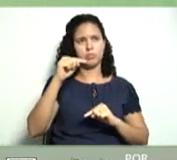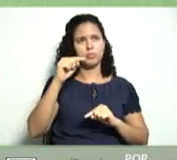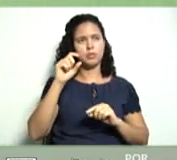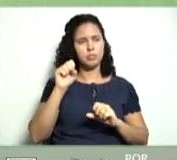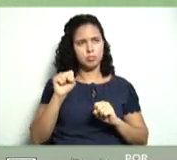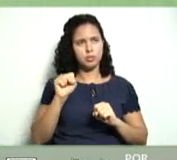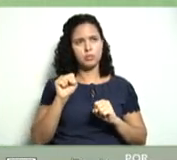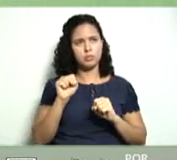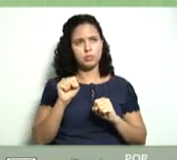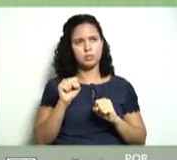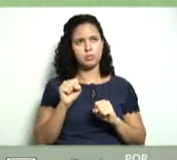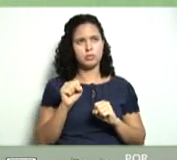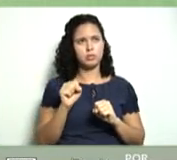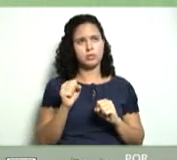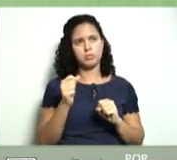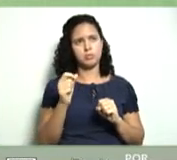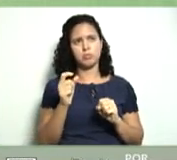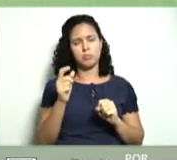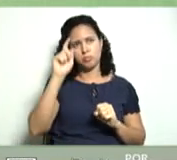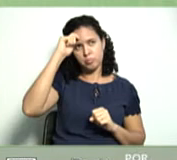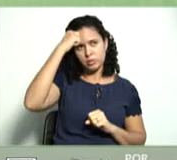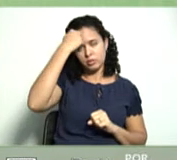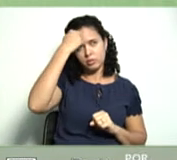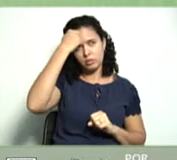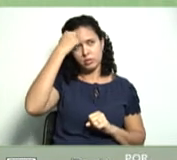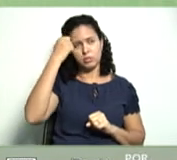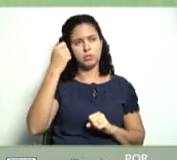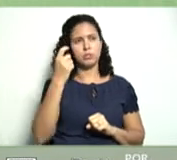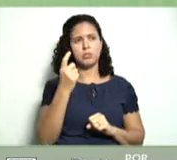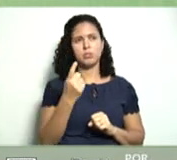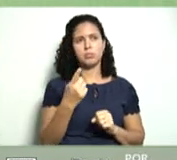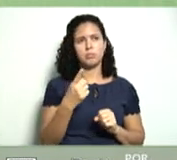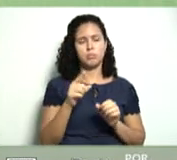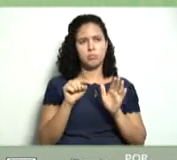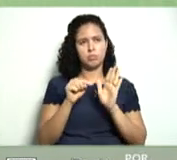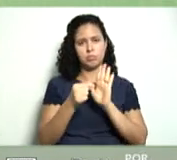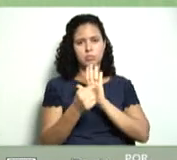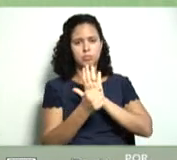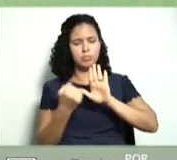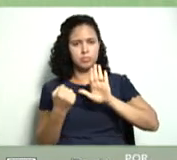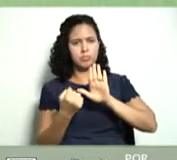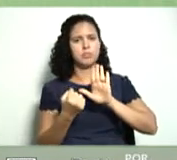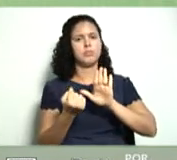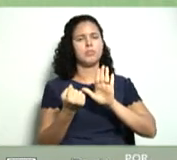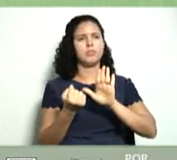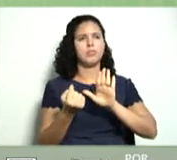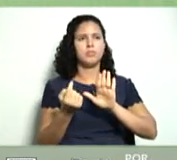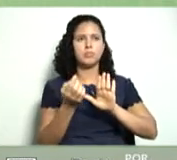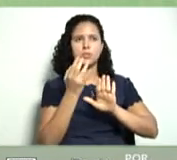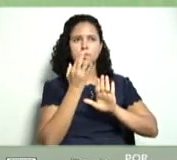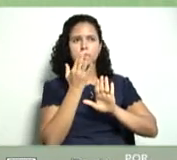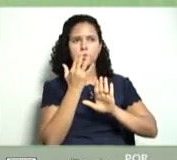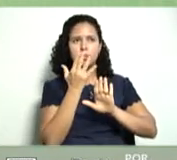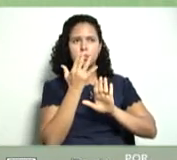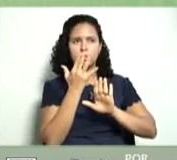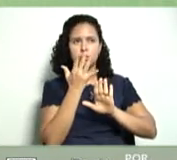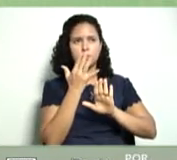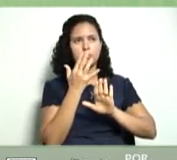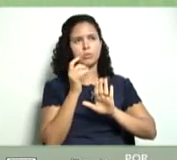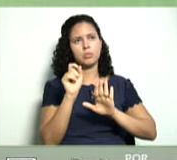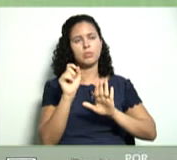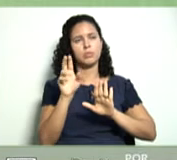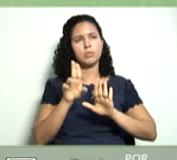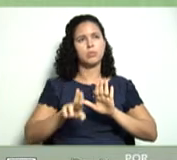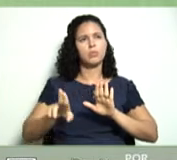colocar um efeito um efeito de itálico ou sublinhado acordo e franco predominante que a gente utiliza o